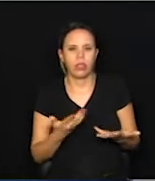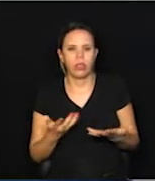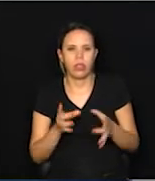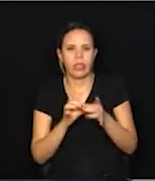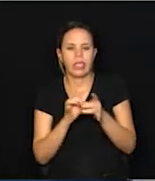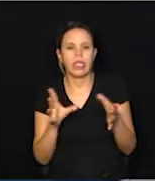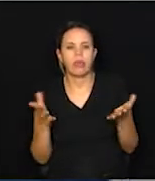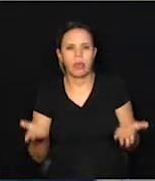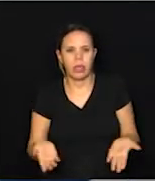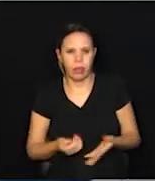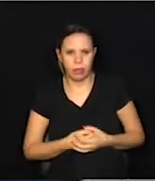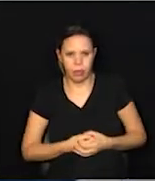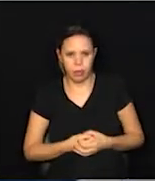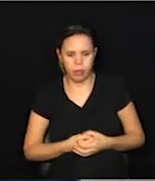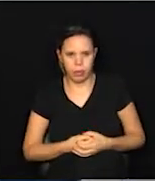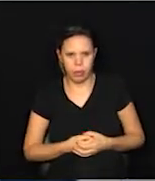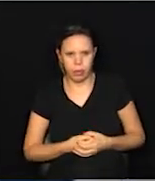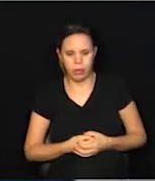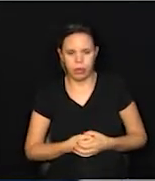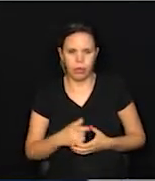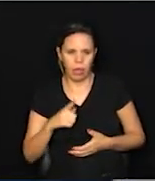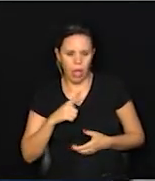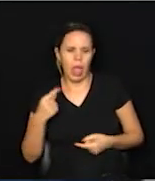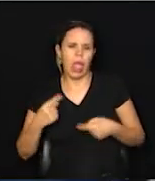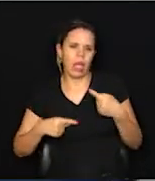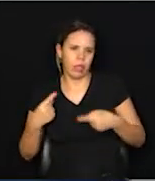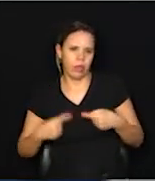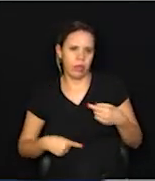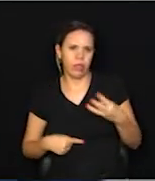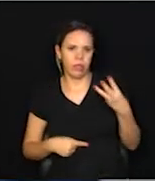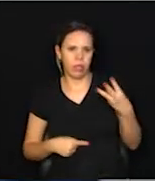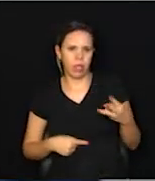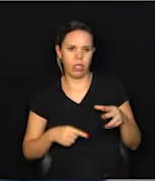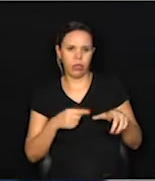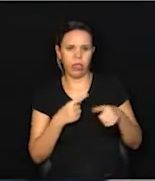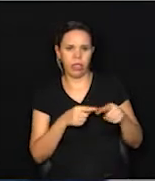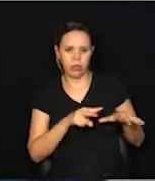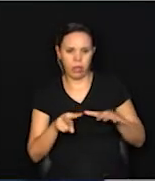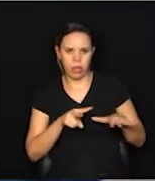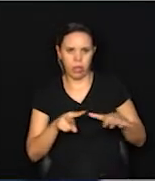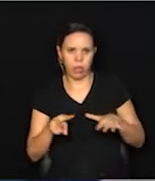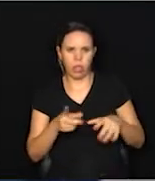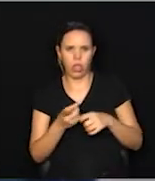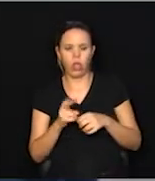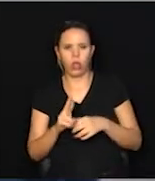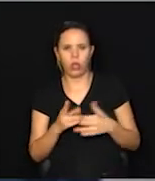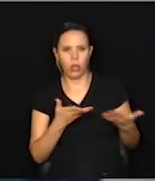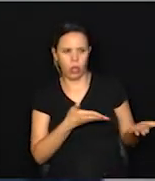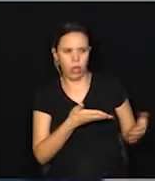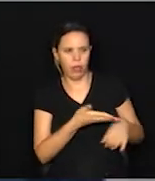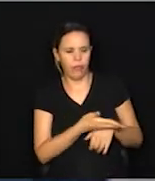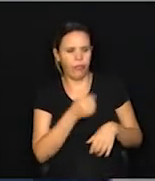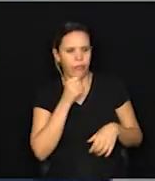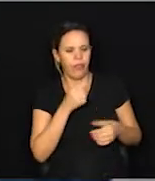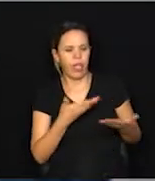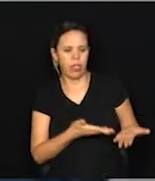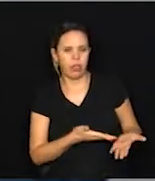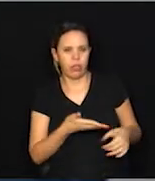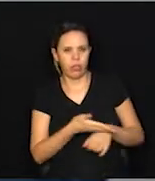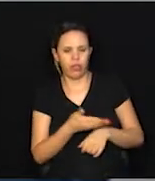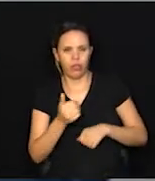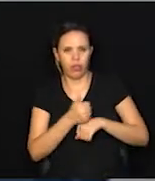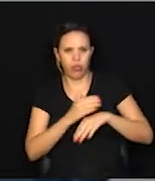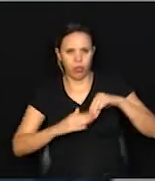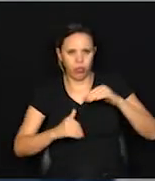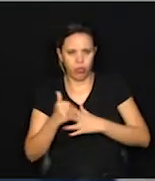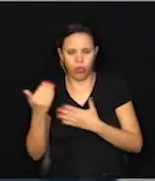liberar? Então, nós temos tido discussões 2, 3 vezes por semana, no mínimo, a doutora Cíntia faz parte disso, entre os